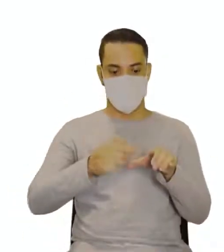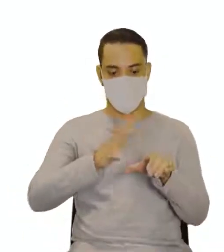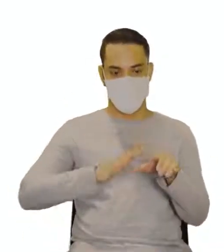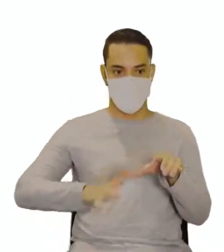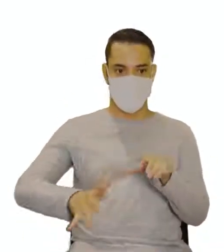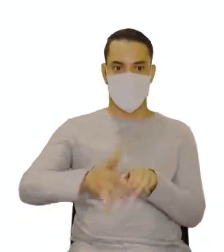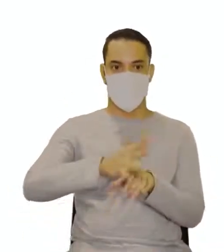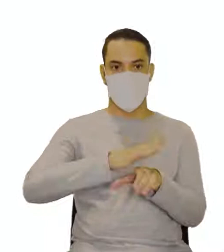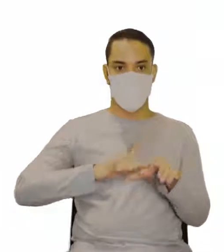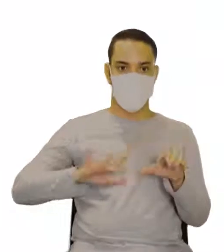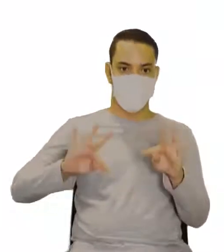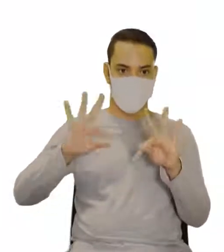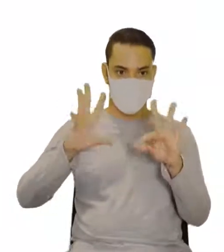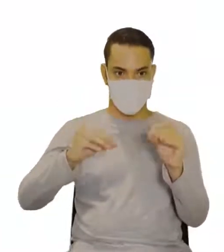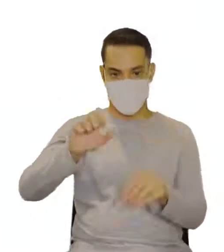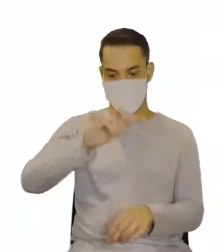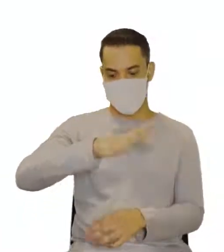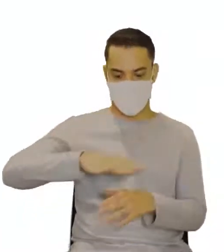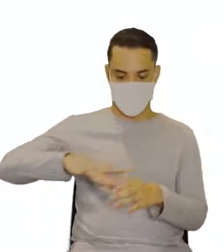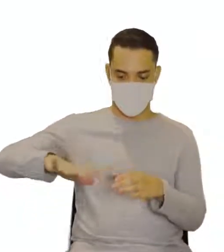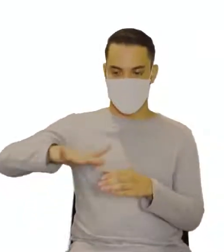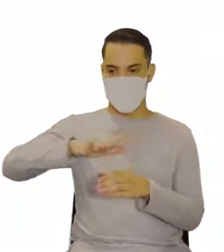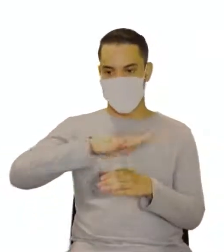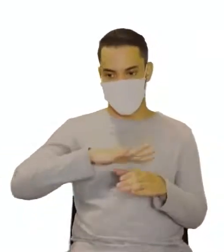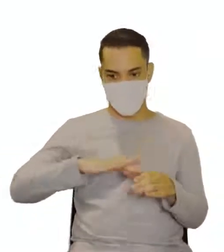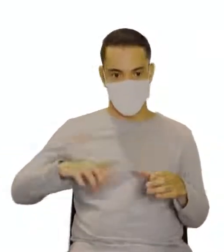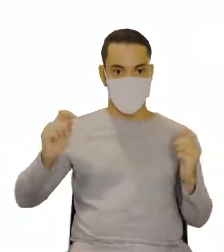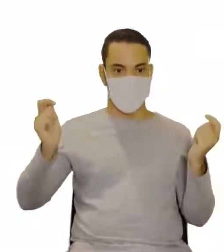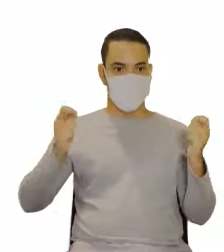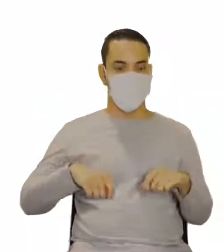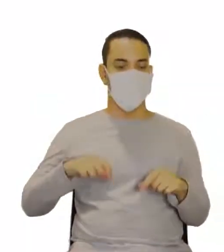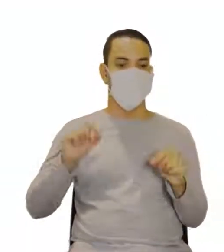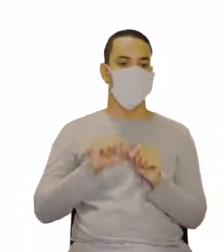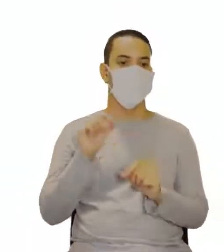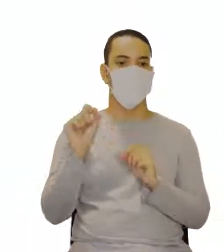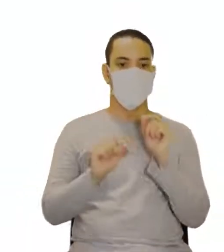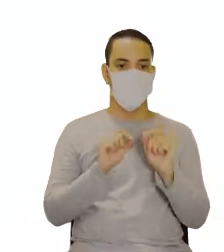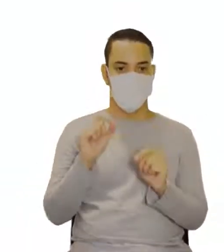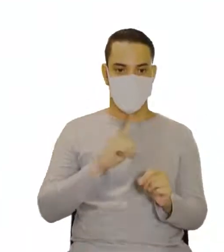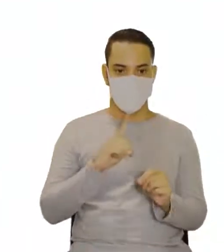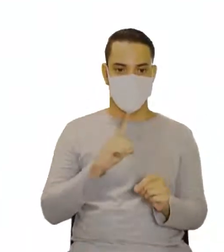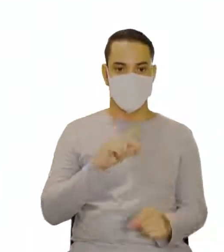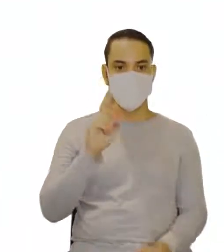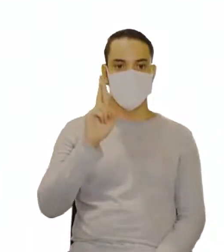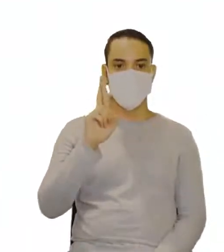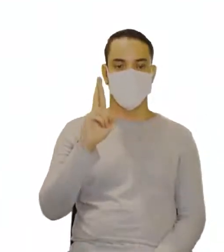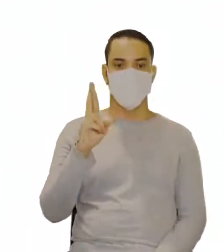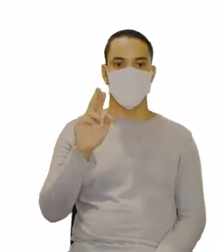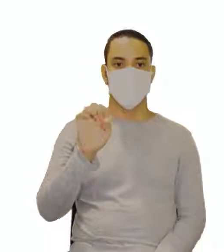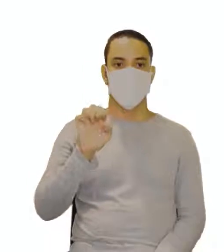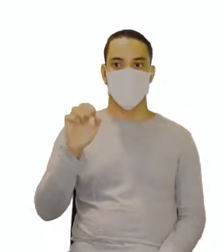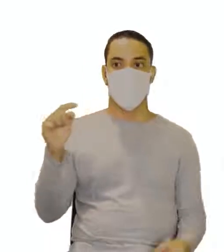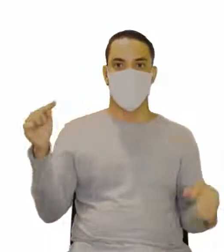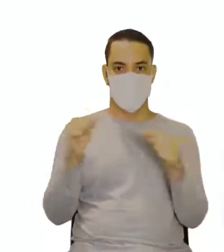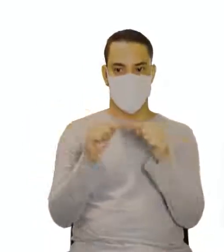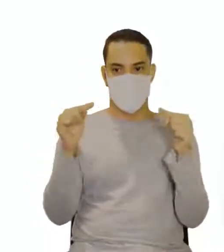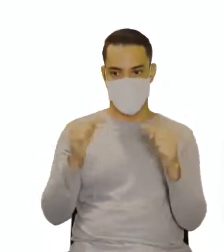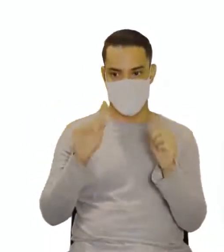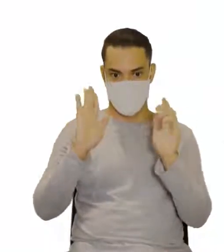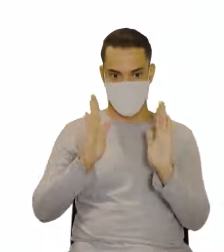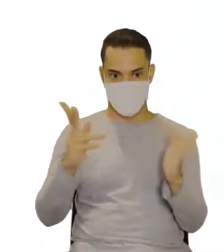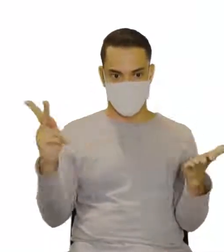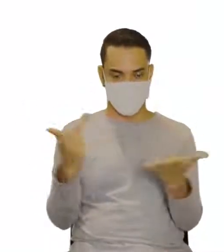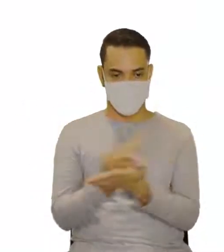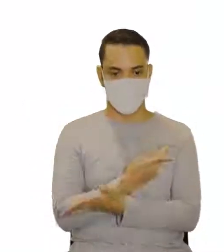circular, ok? Ela vai circular aí. Então, a gente tem que fazer a resistência equivalente, já que vai circular aqui e